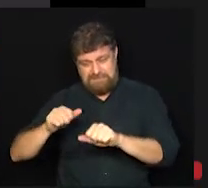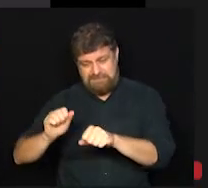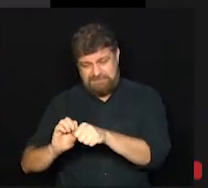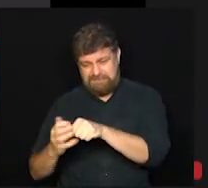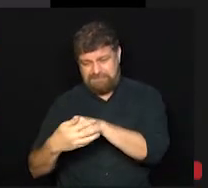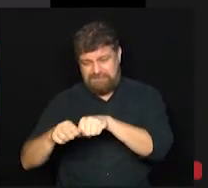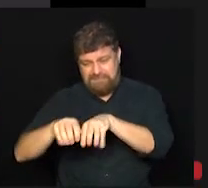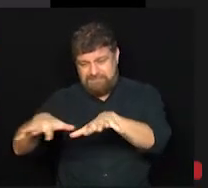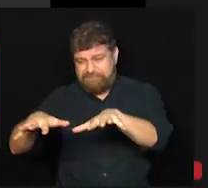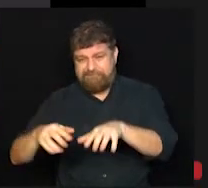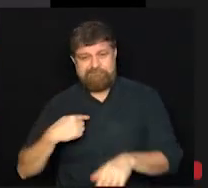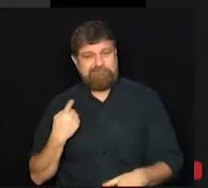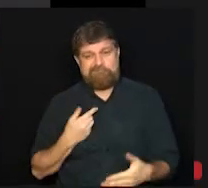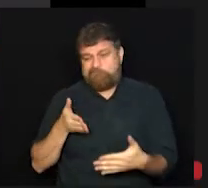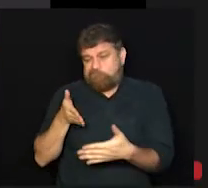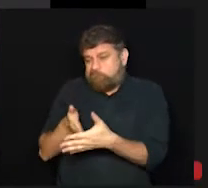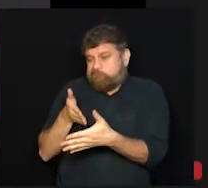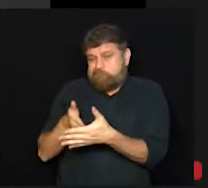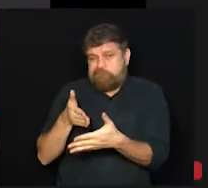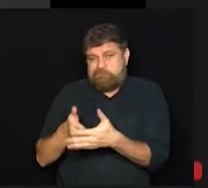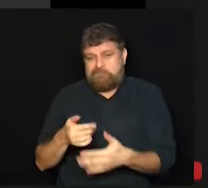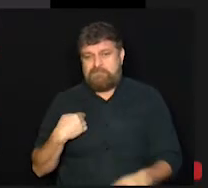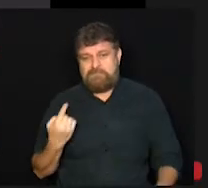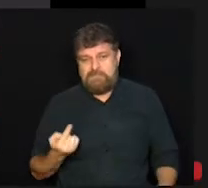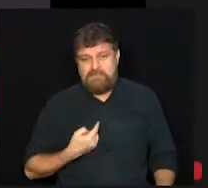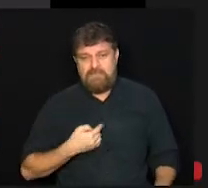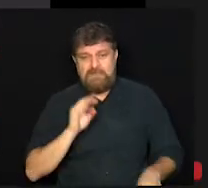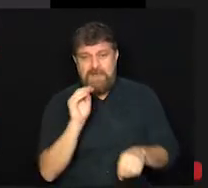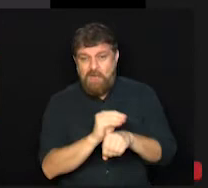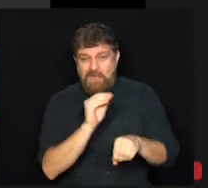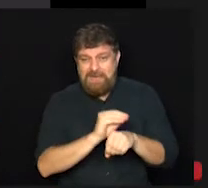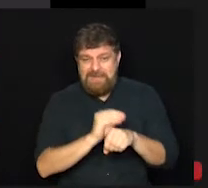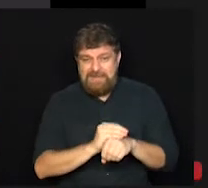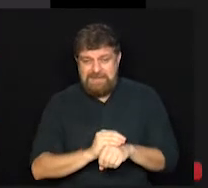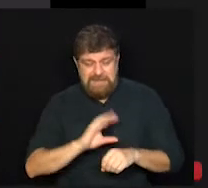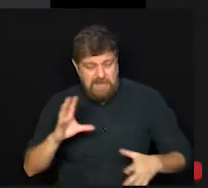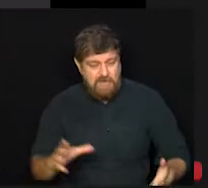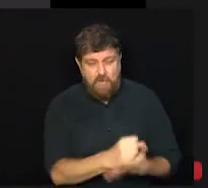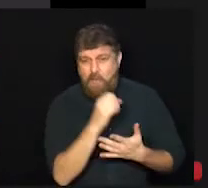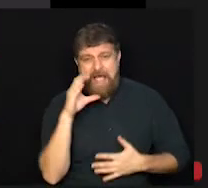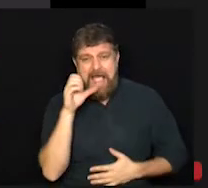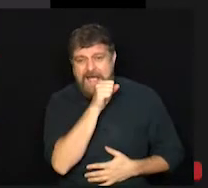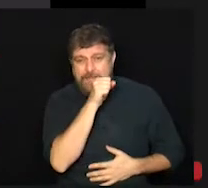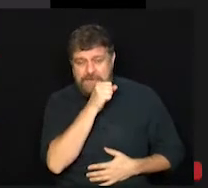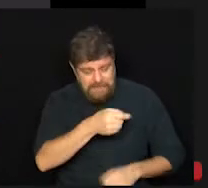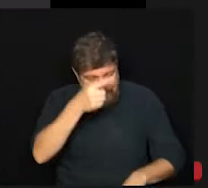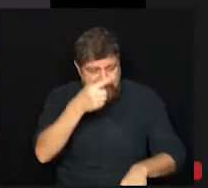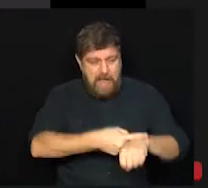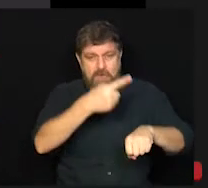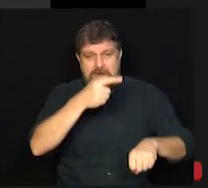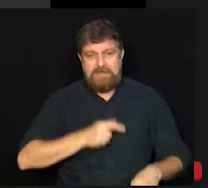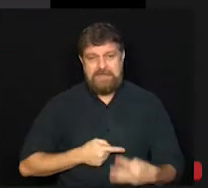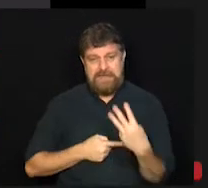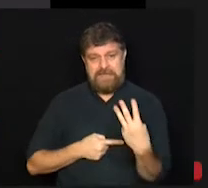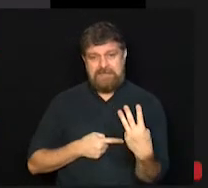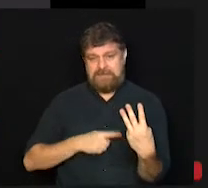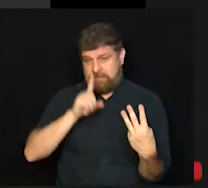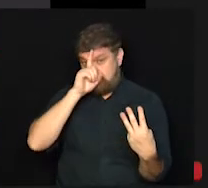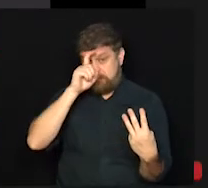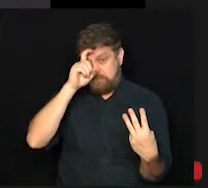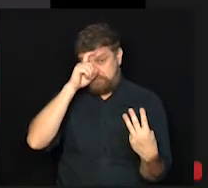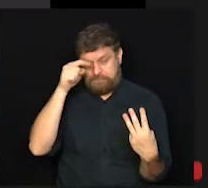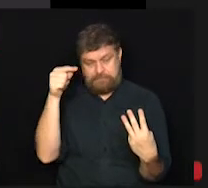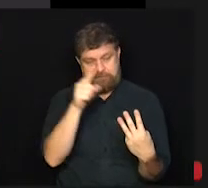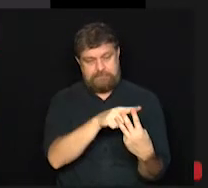não tem como, nós temos que dar conta da urgência desse momento. Então, aqui a gente tem os 3 hospitais, né? O Hospital